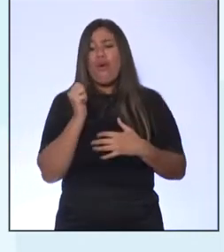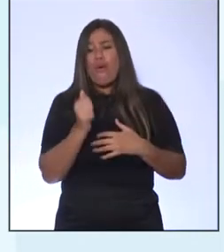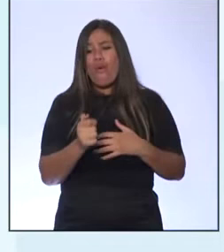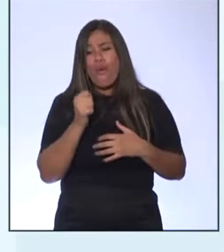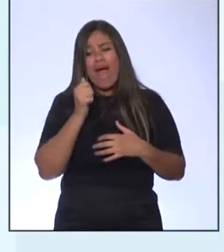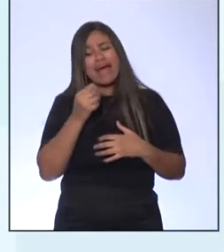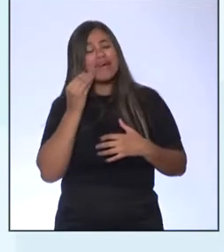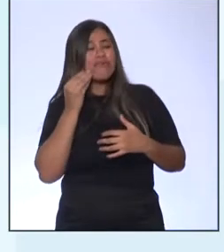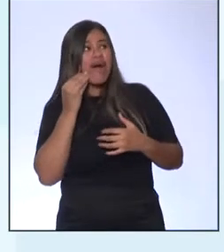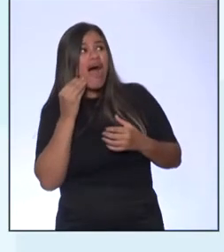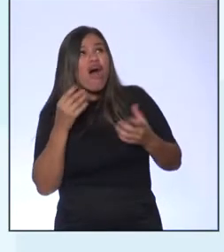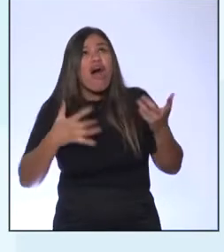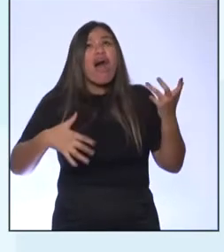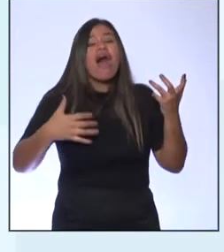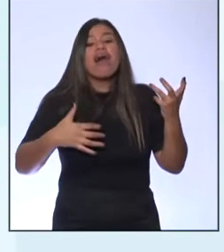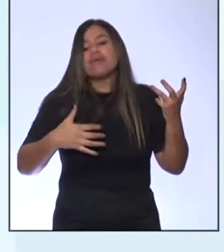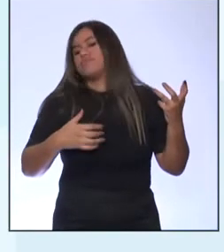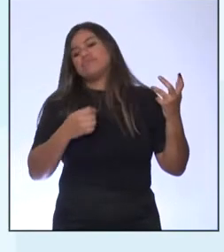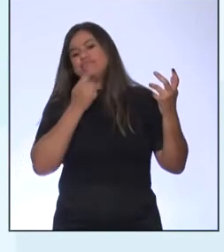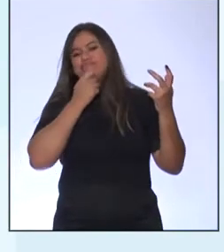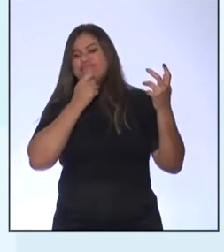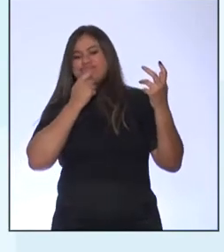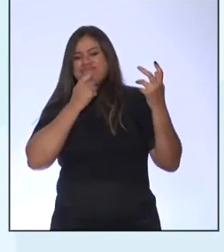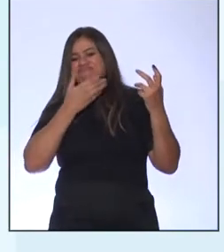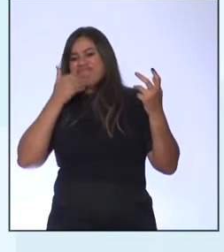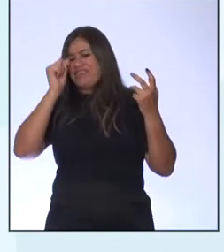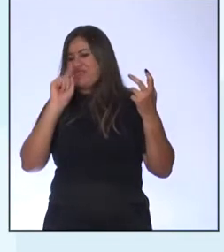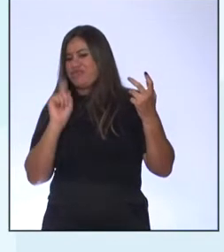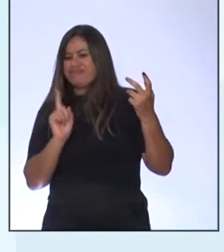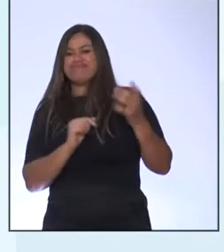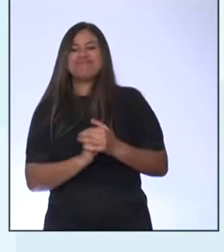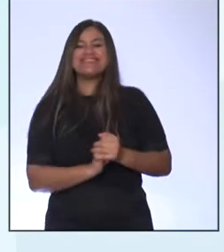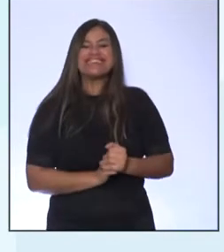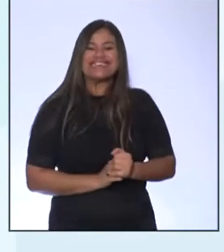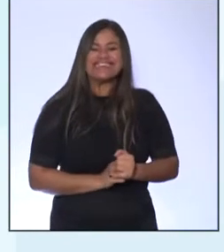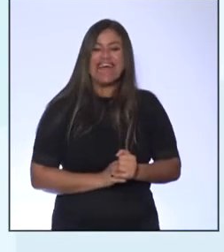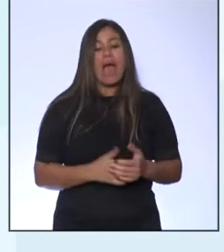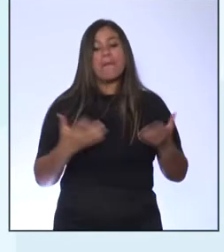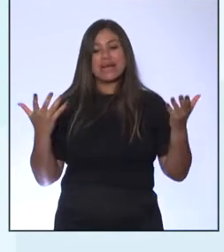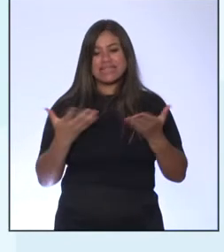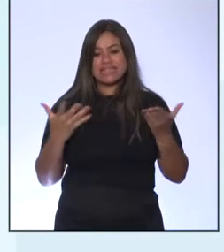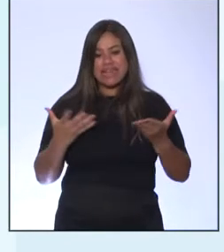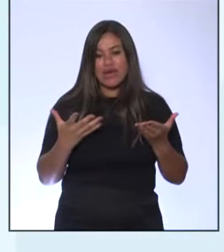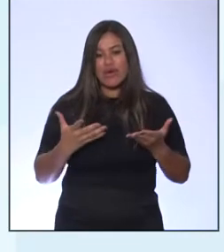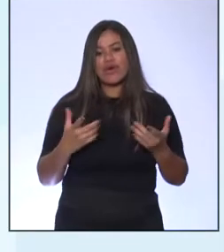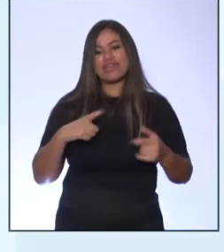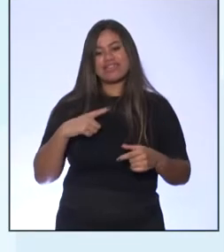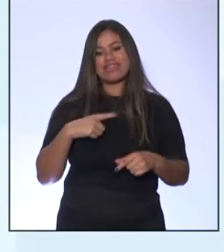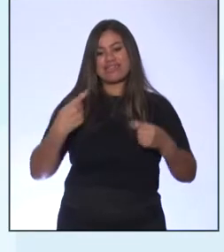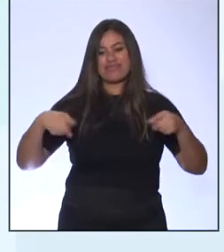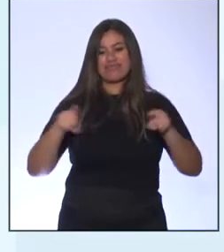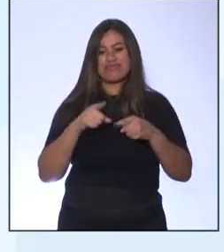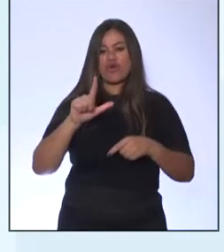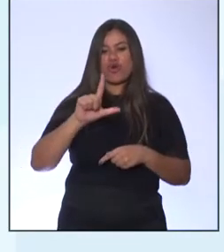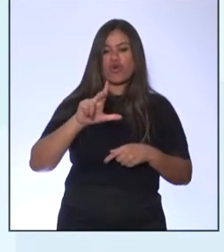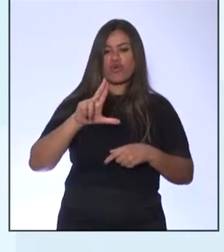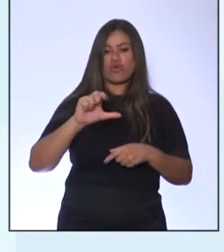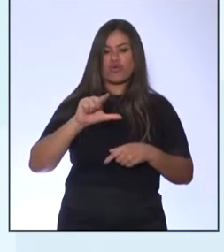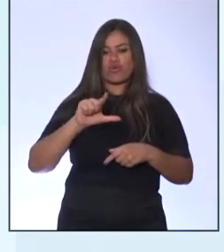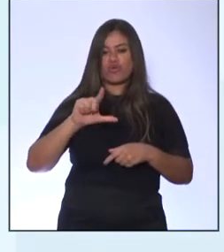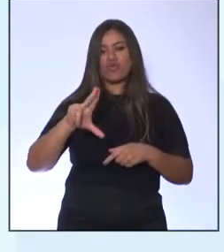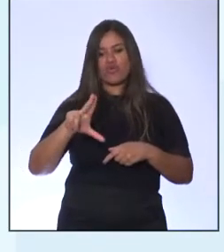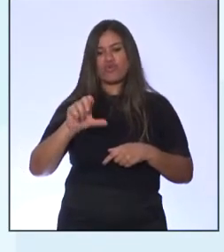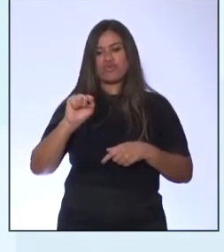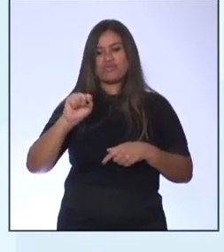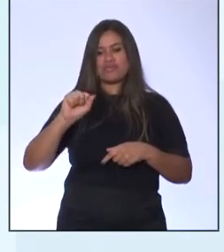para vocês, mas eu acho que ainda não estou preparado. Mas eu termino com a música que Lulu Santos expressa muito bem esse